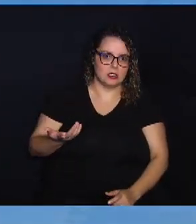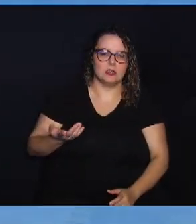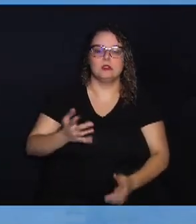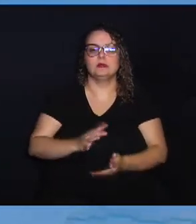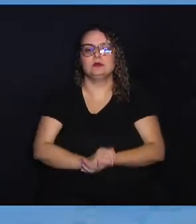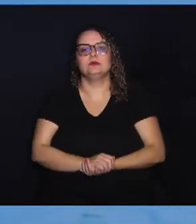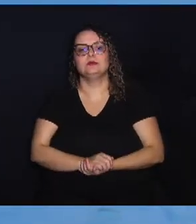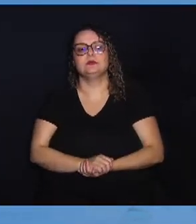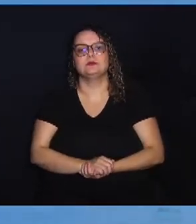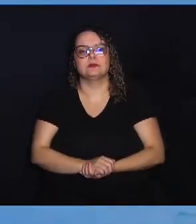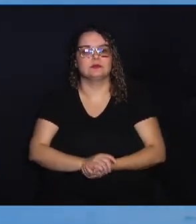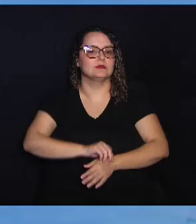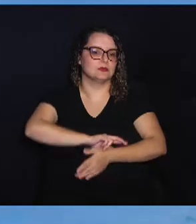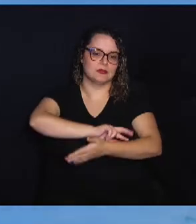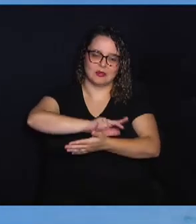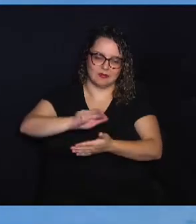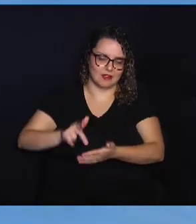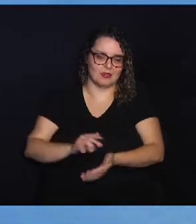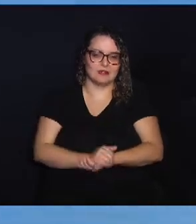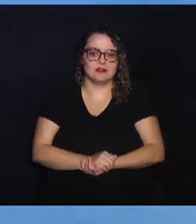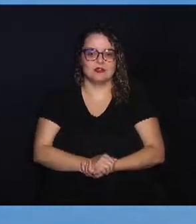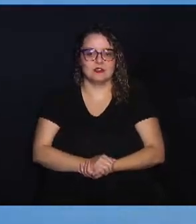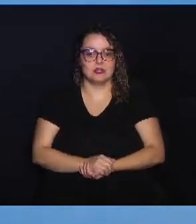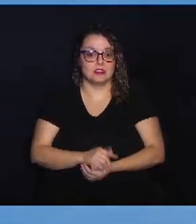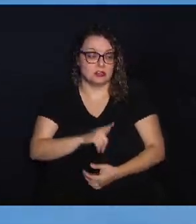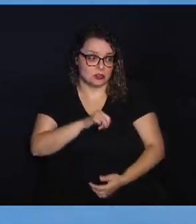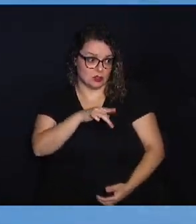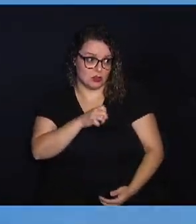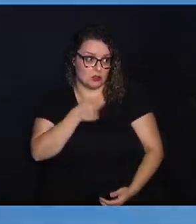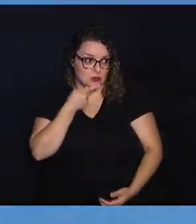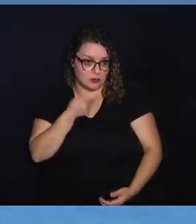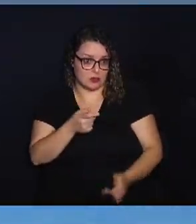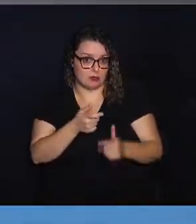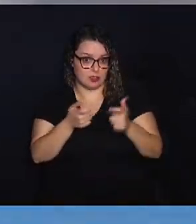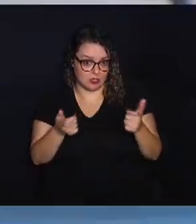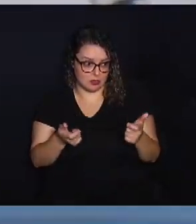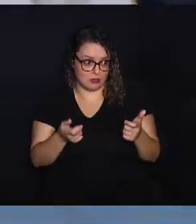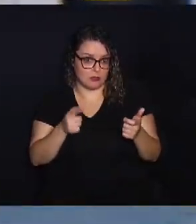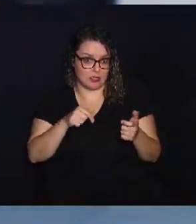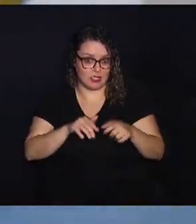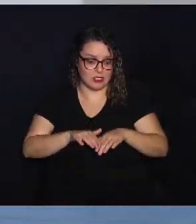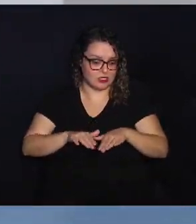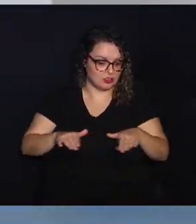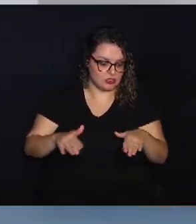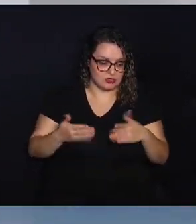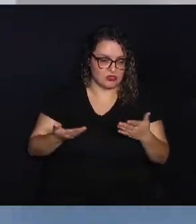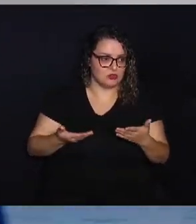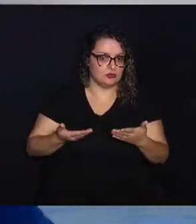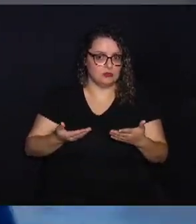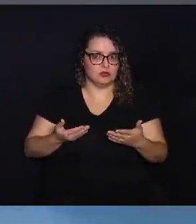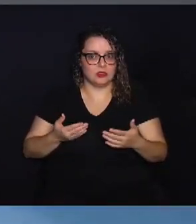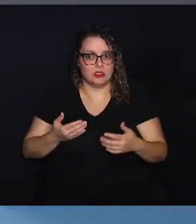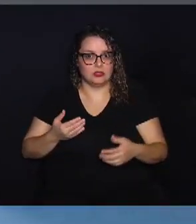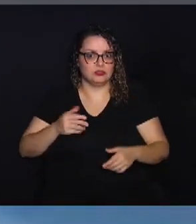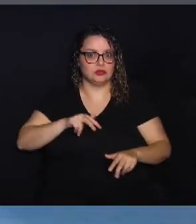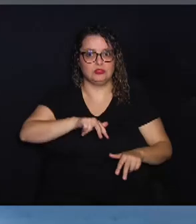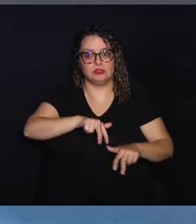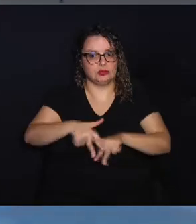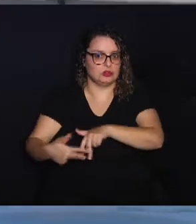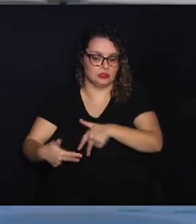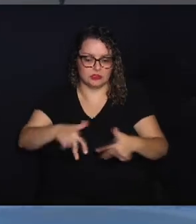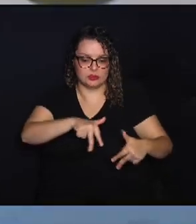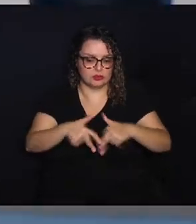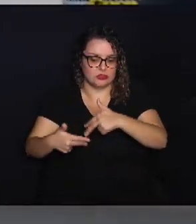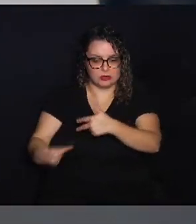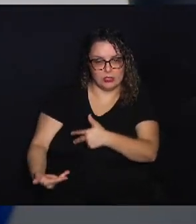Tsurikomiashi e aí vai. Esses golpes que você falou, a maioria são de chão, de derrubar o adversário, como que é?